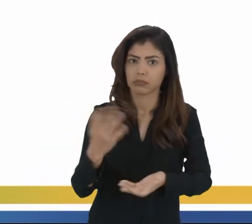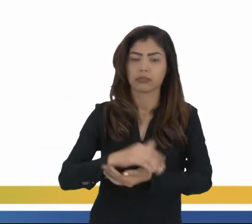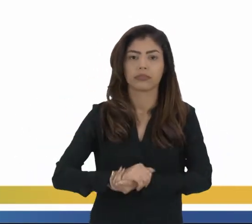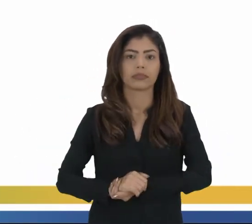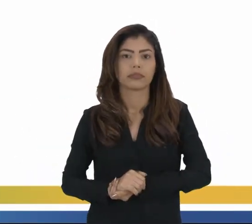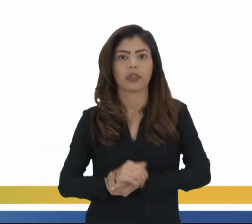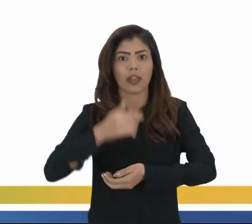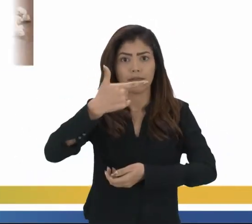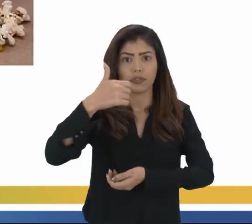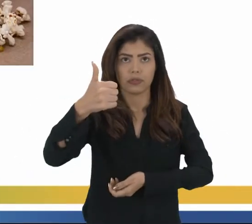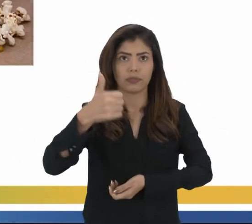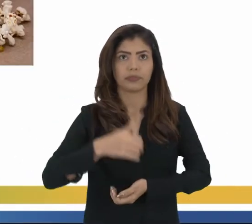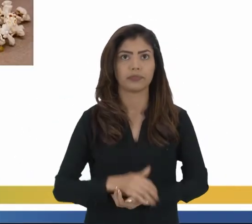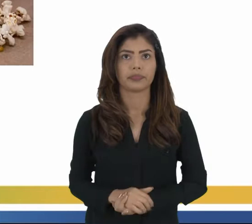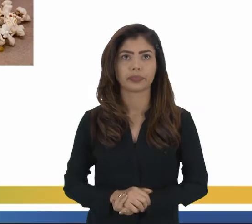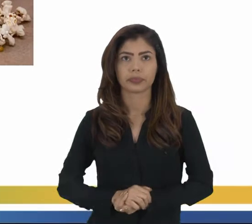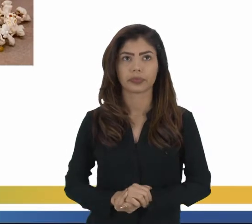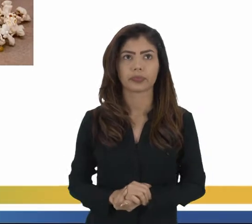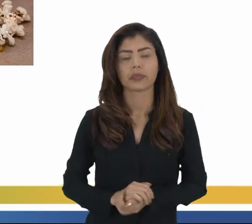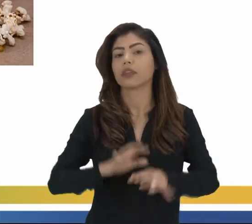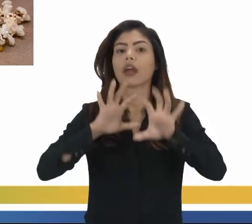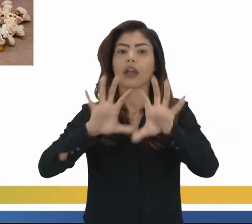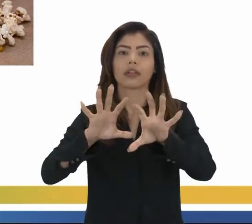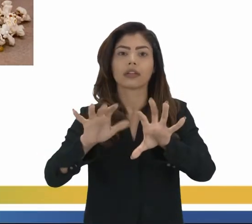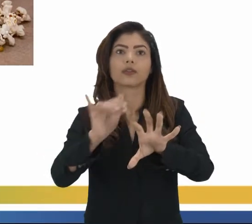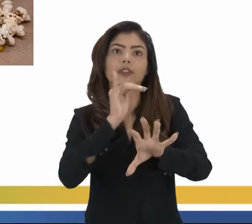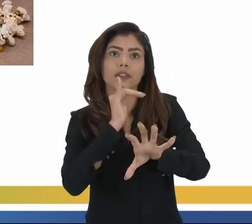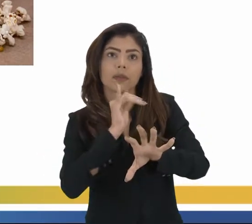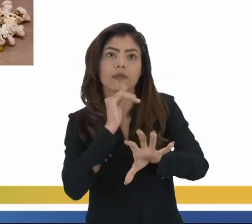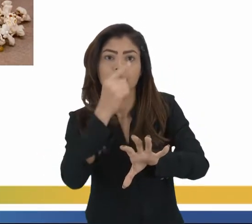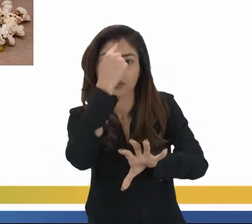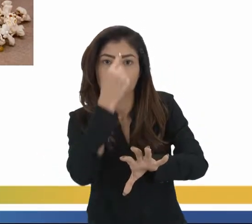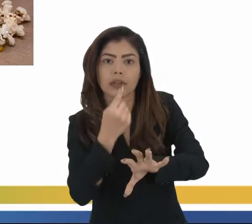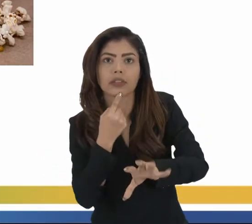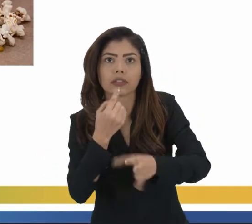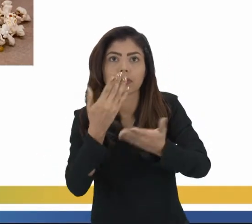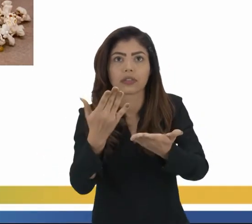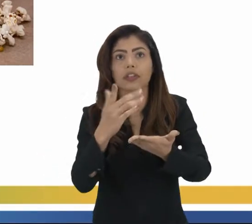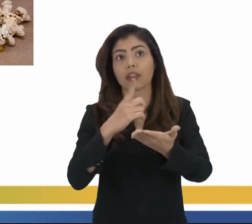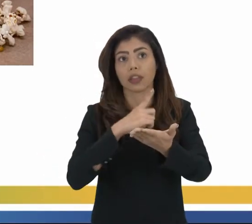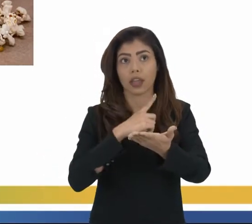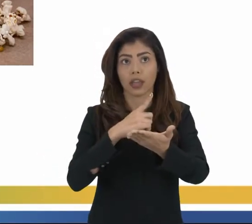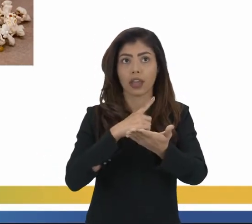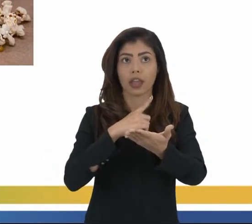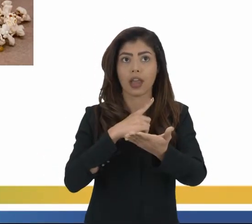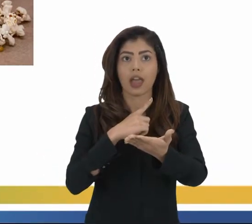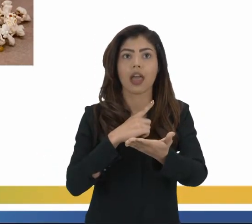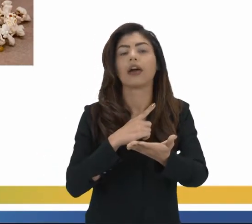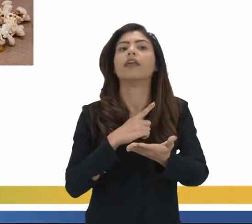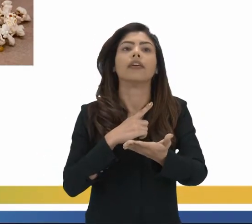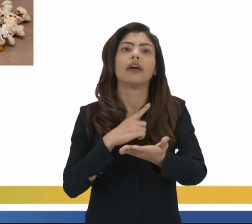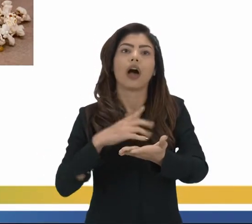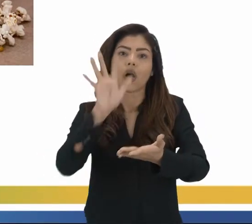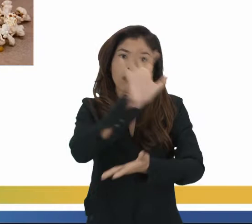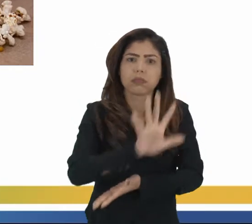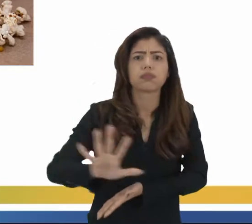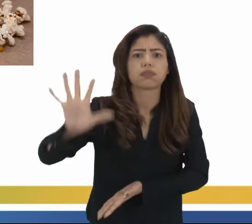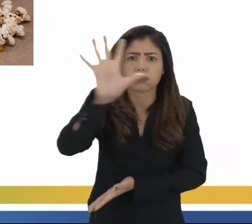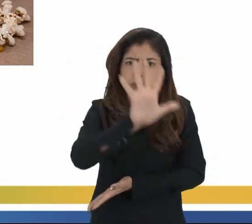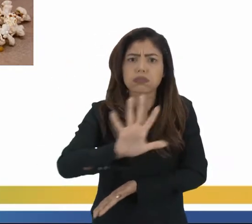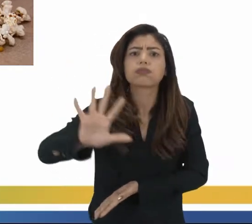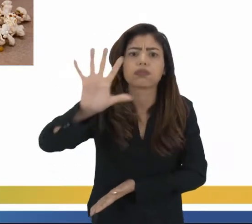são 21. Aqui no exemplo, na figura, nós temos a imagem de todos esses